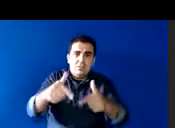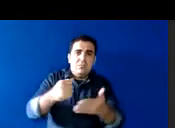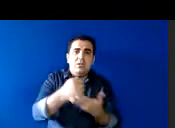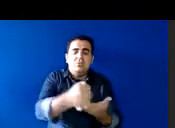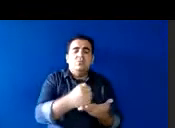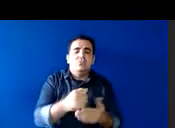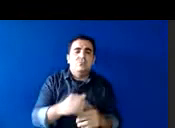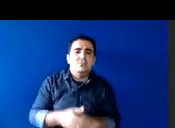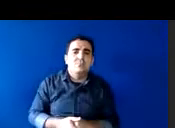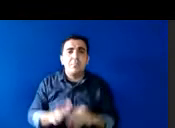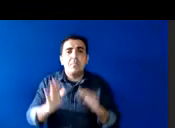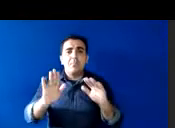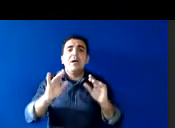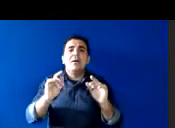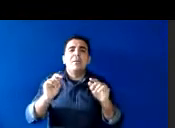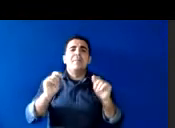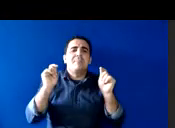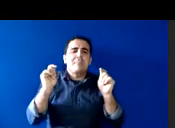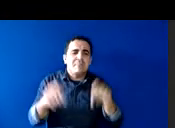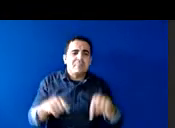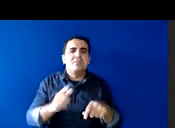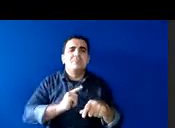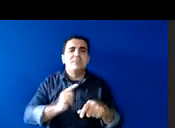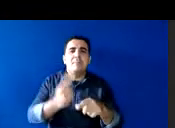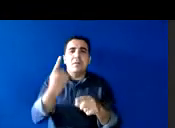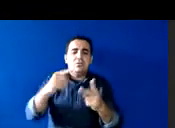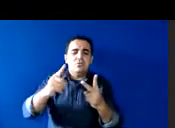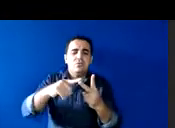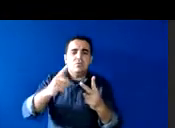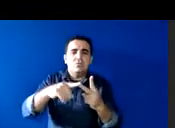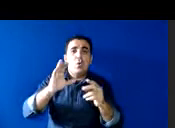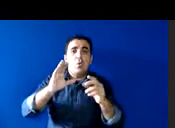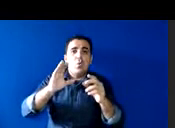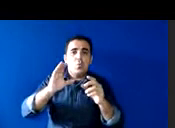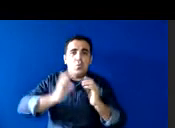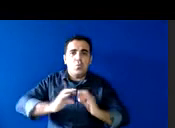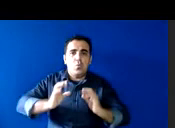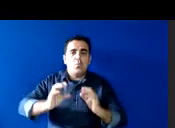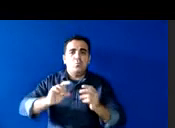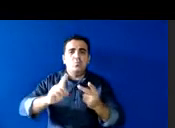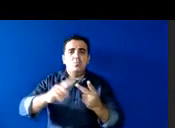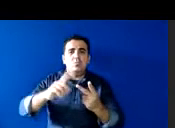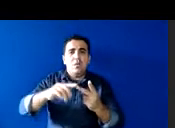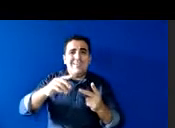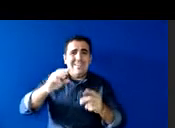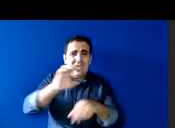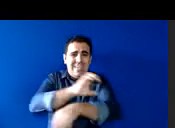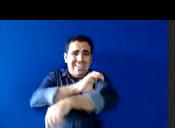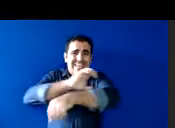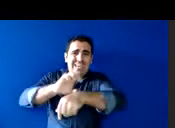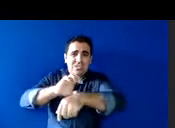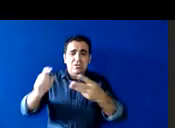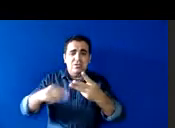certo? Mas precisamos também de uma capacitação ética, política, porque muitas